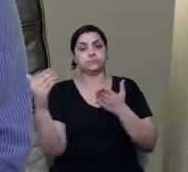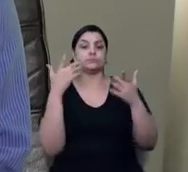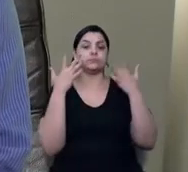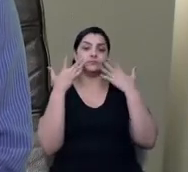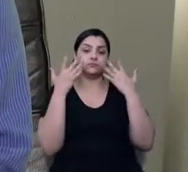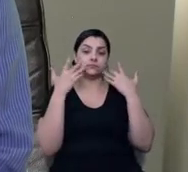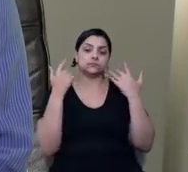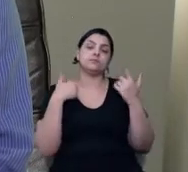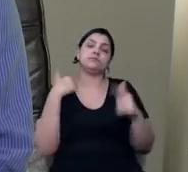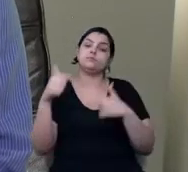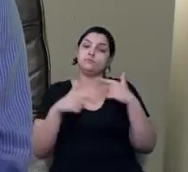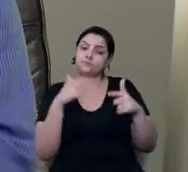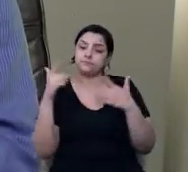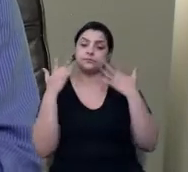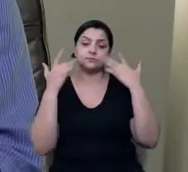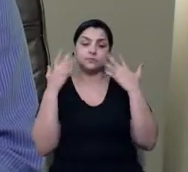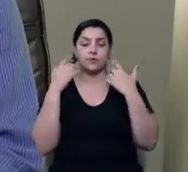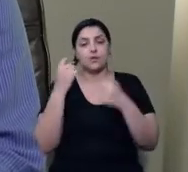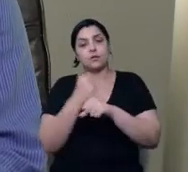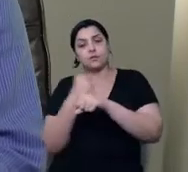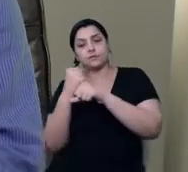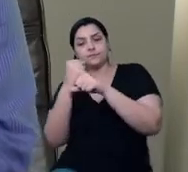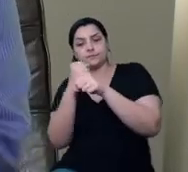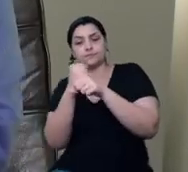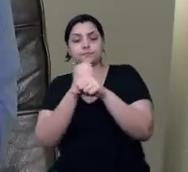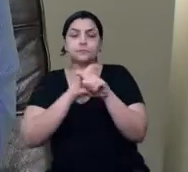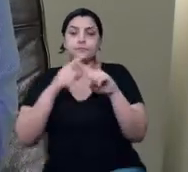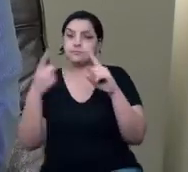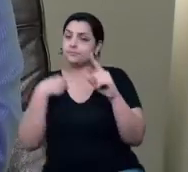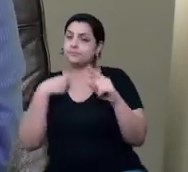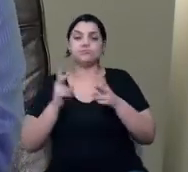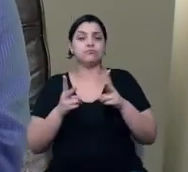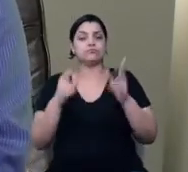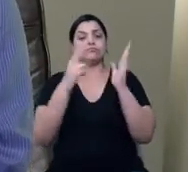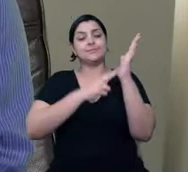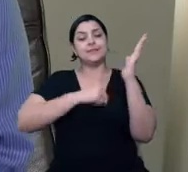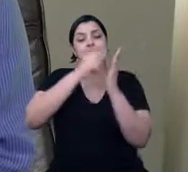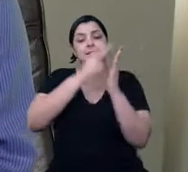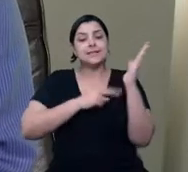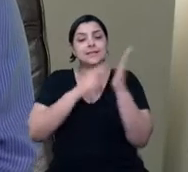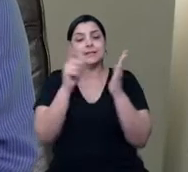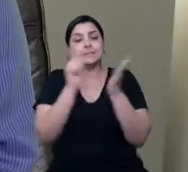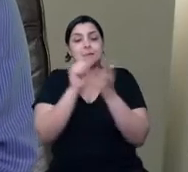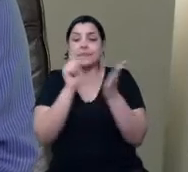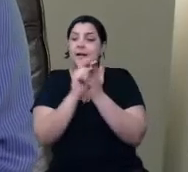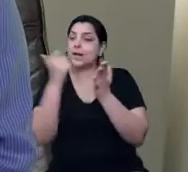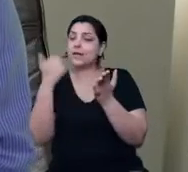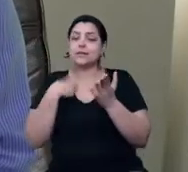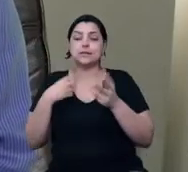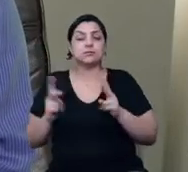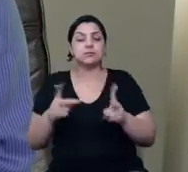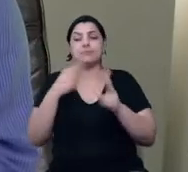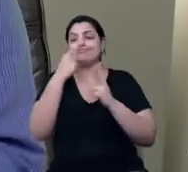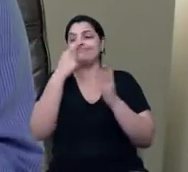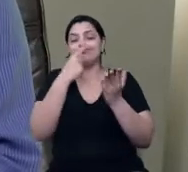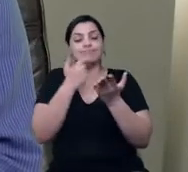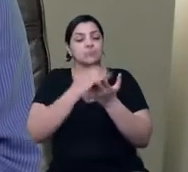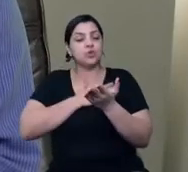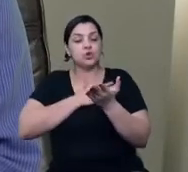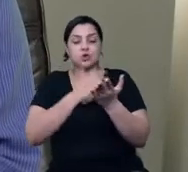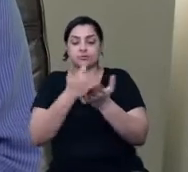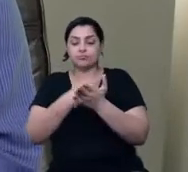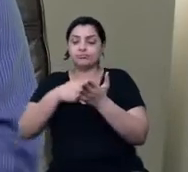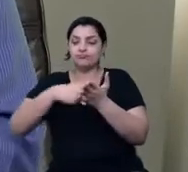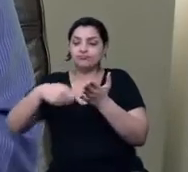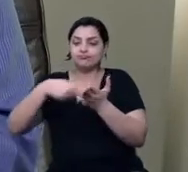teatro, mas sempre desenhei. O papel e a caneta sempre fez parte da minha